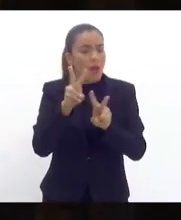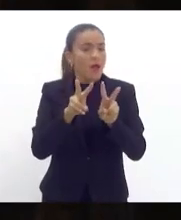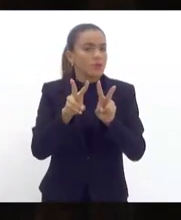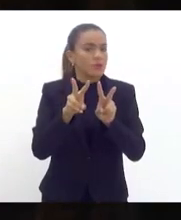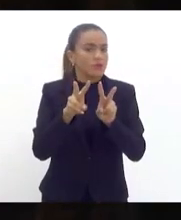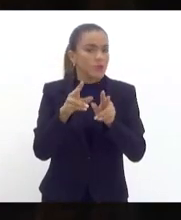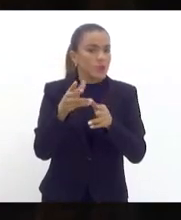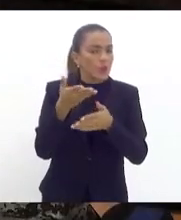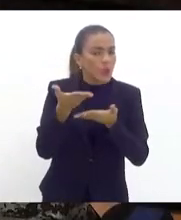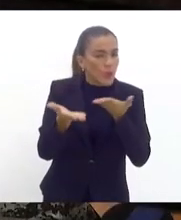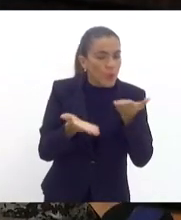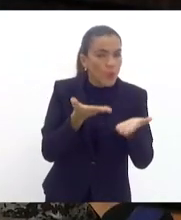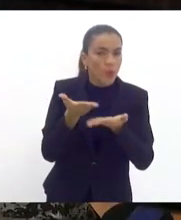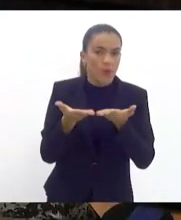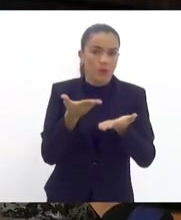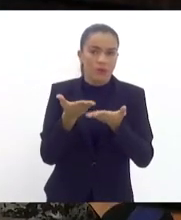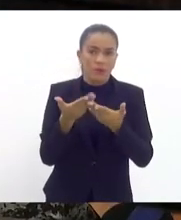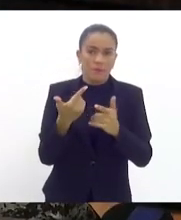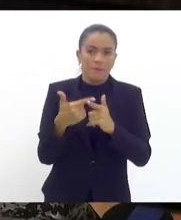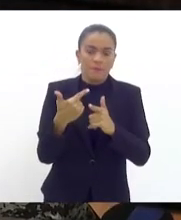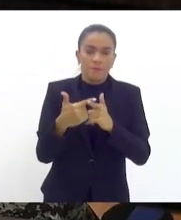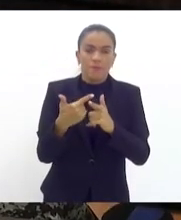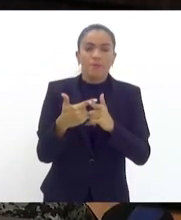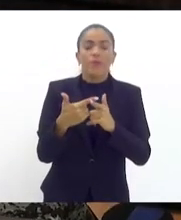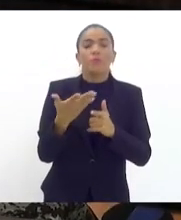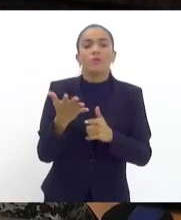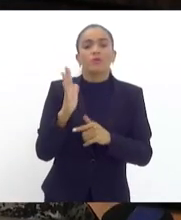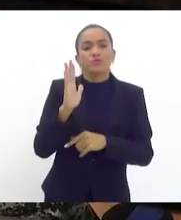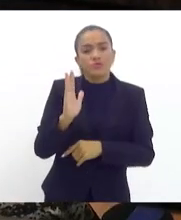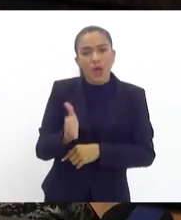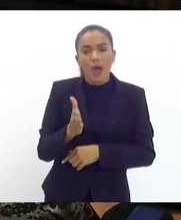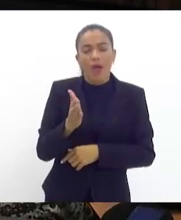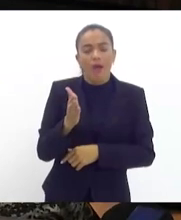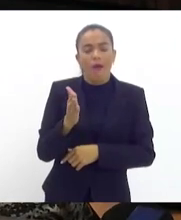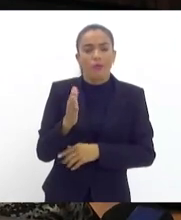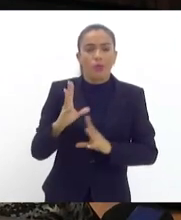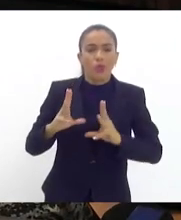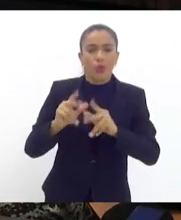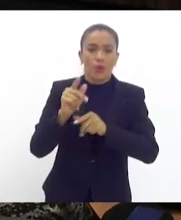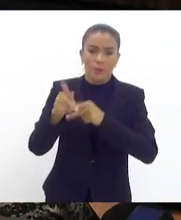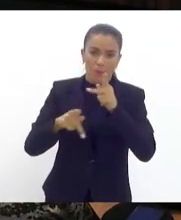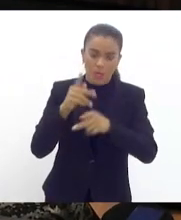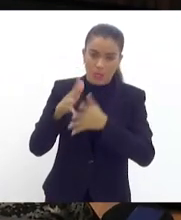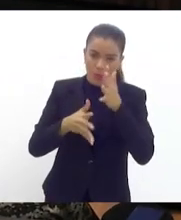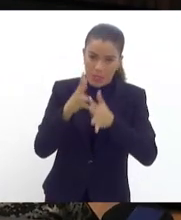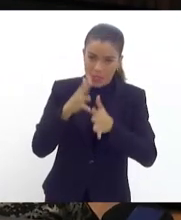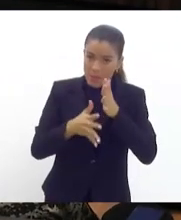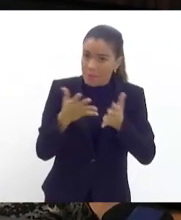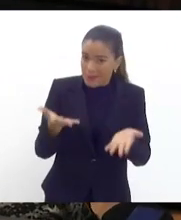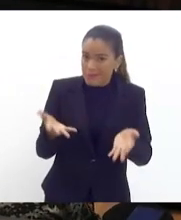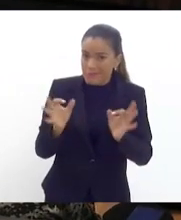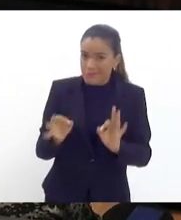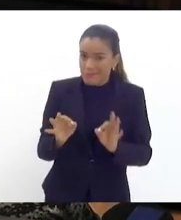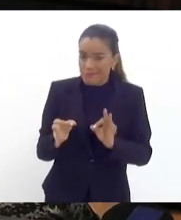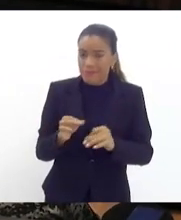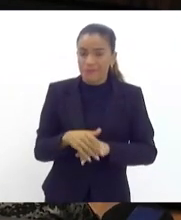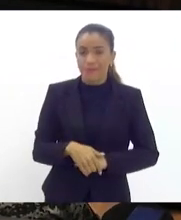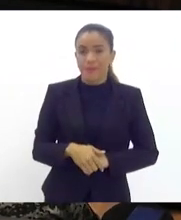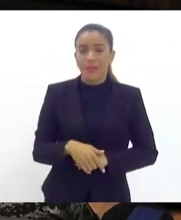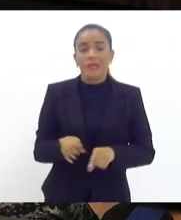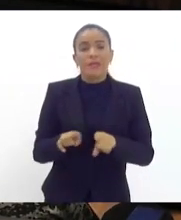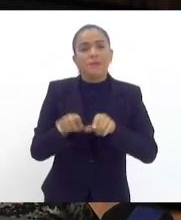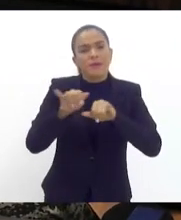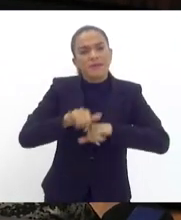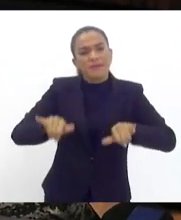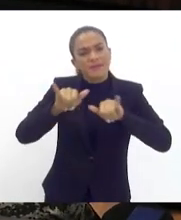porque é um tema que vem acometendo a população como um todo e como eu disse aqui é a divulgação